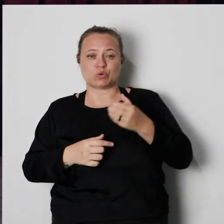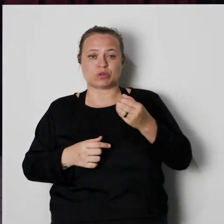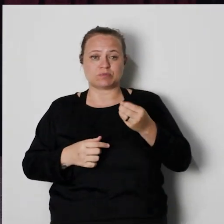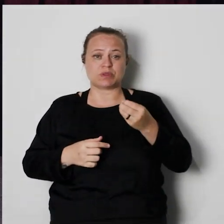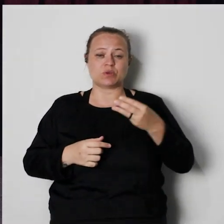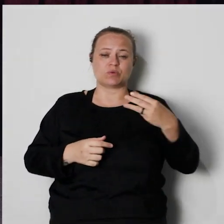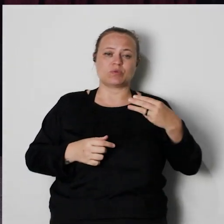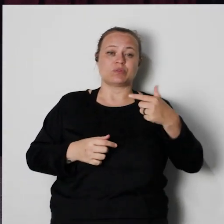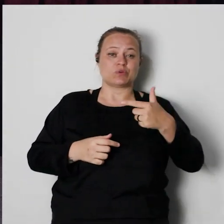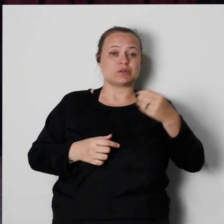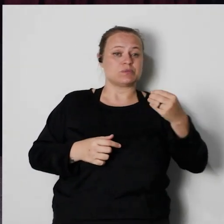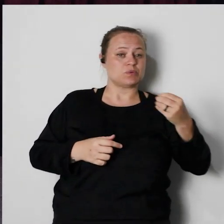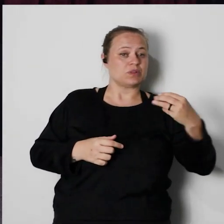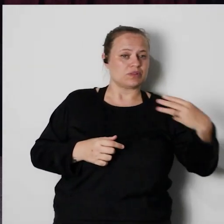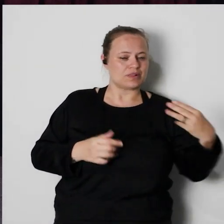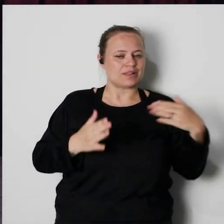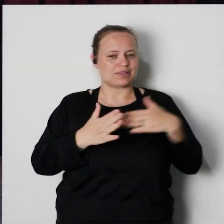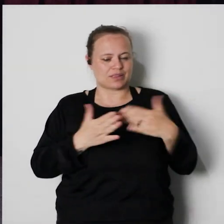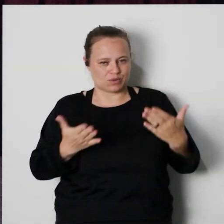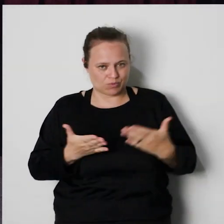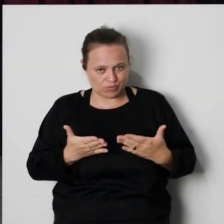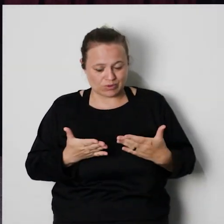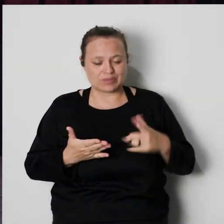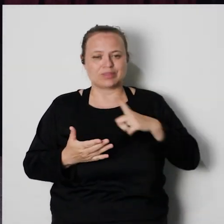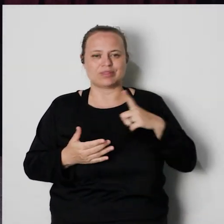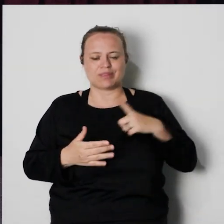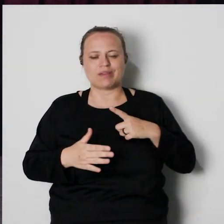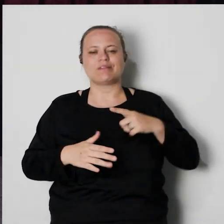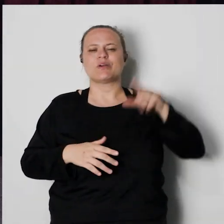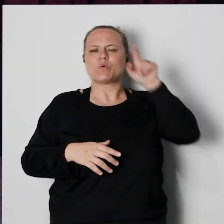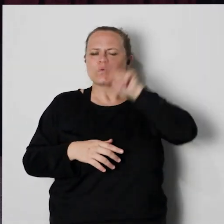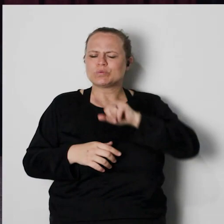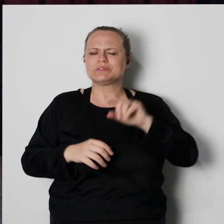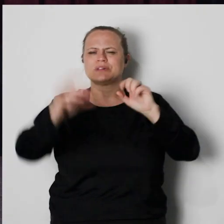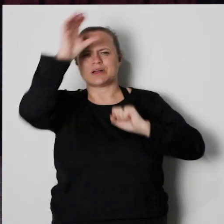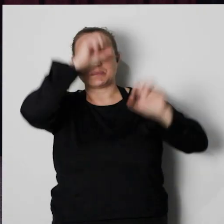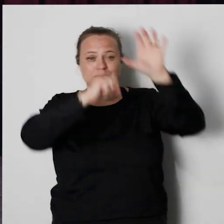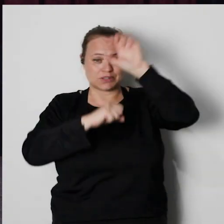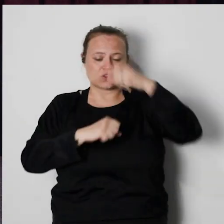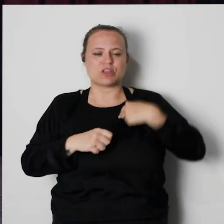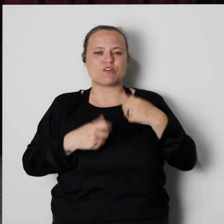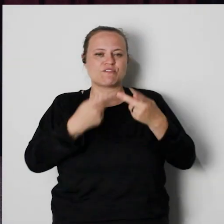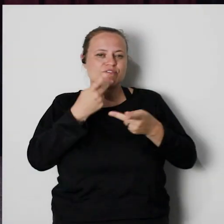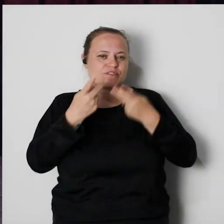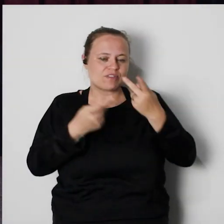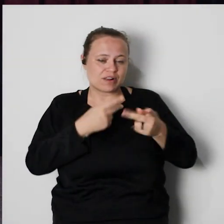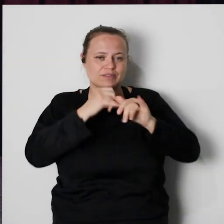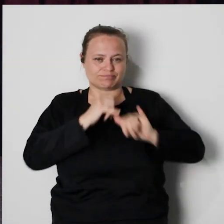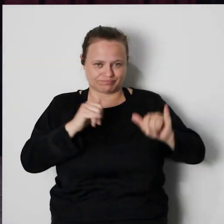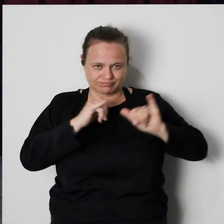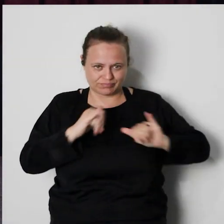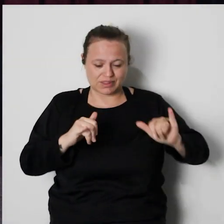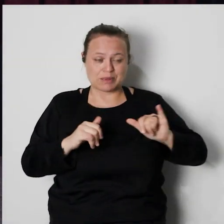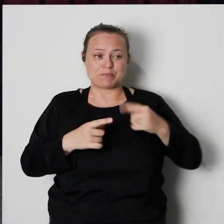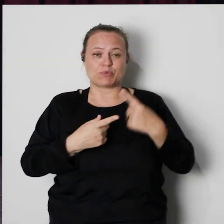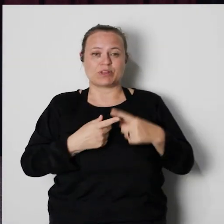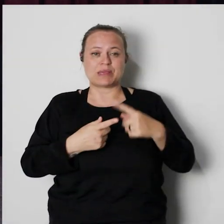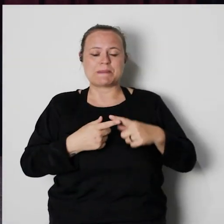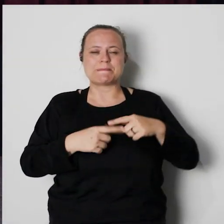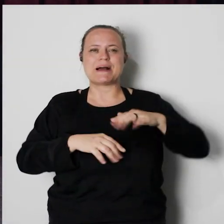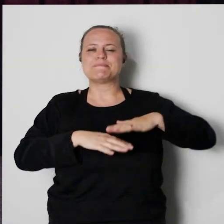4. Mesmo nesses 10 anos que a gente está vendo o processo acontecendo, né, de 2013 para